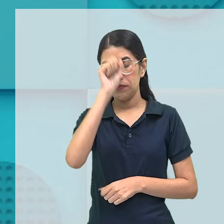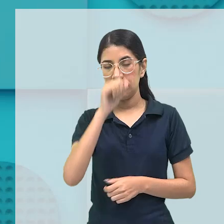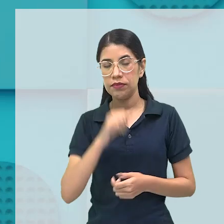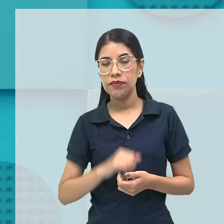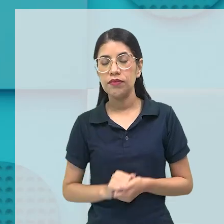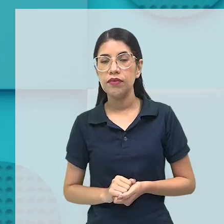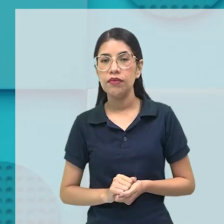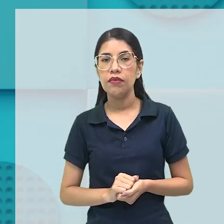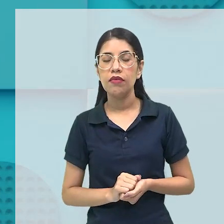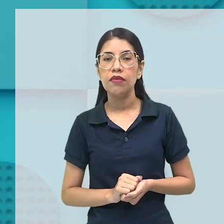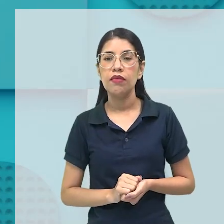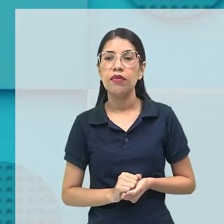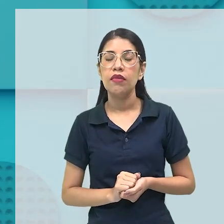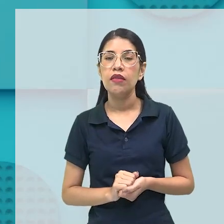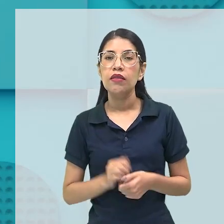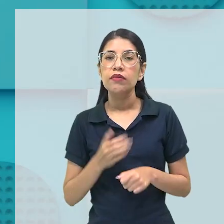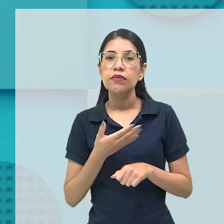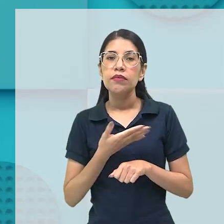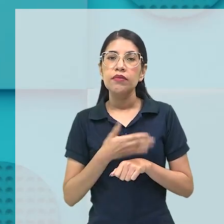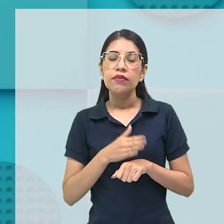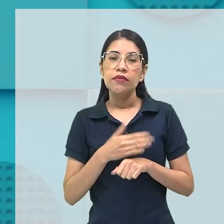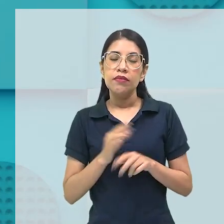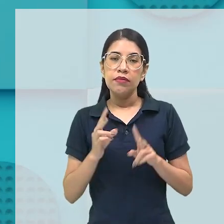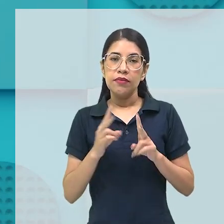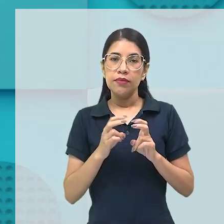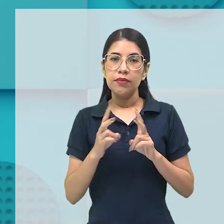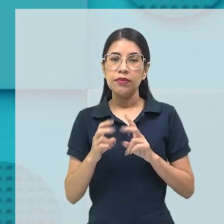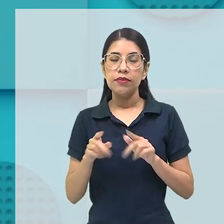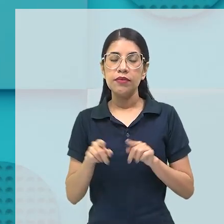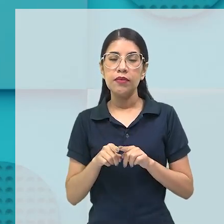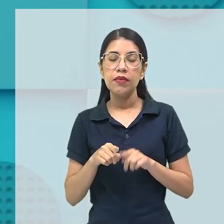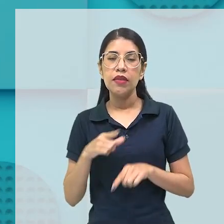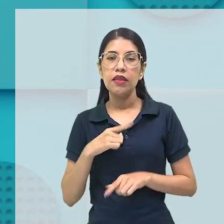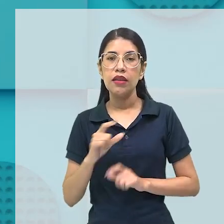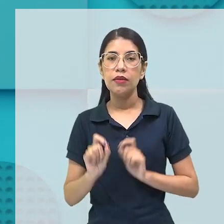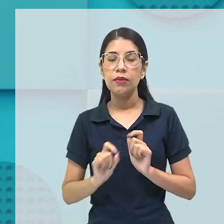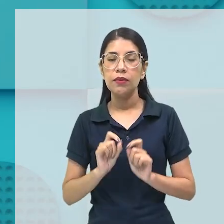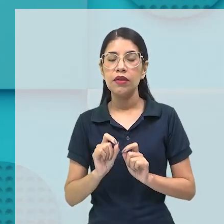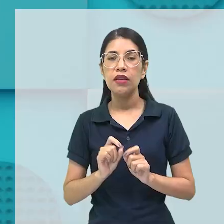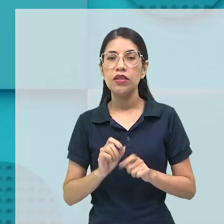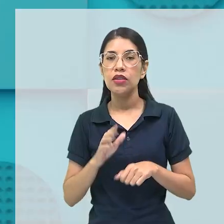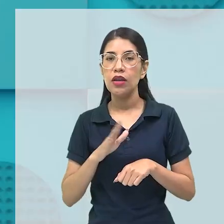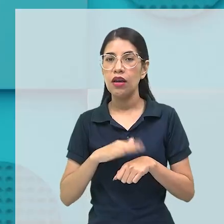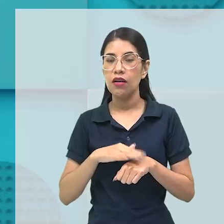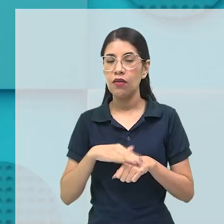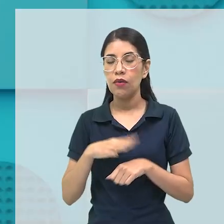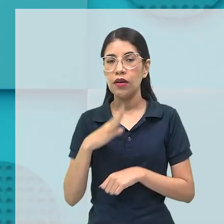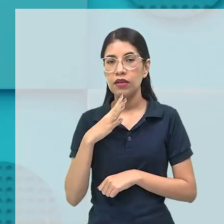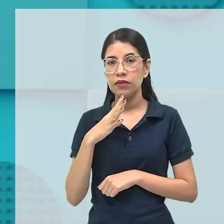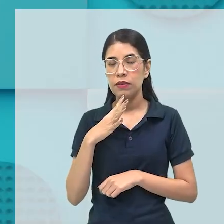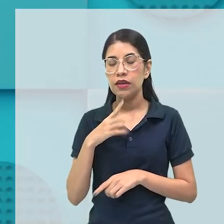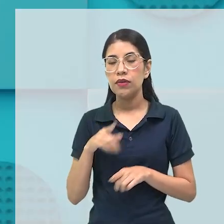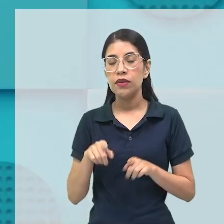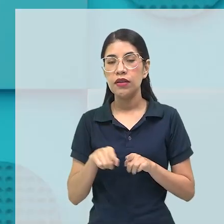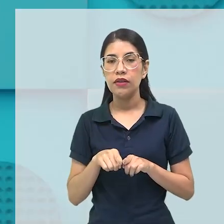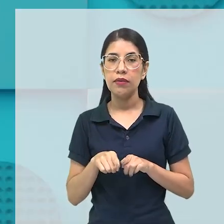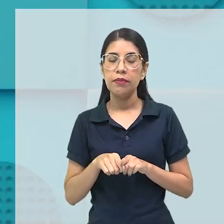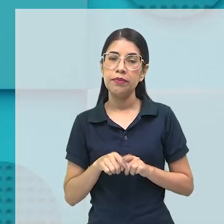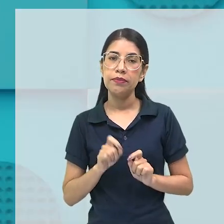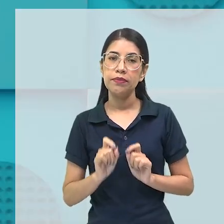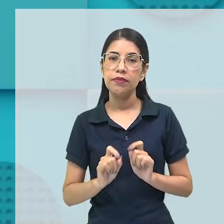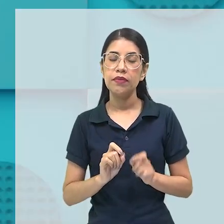Então, a prática das lutas, elas envolvem também essa questão, né, de você se autoconhecer. Outra